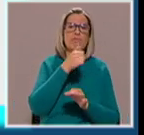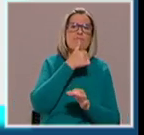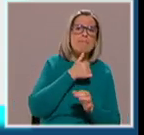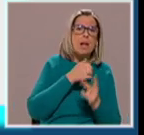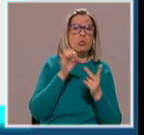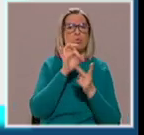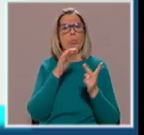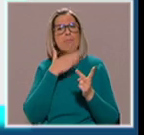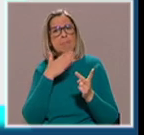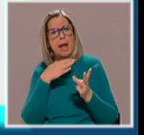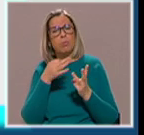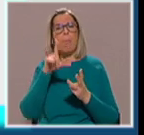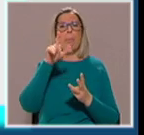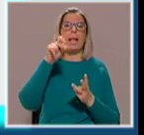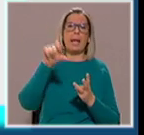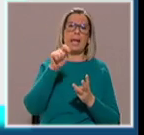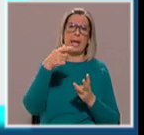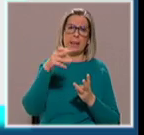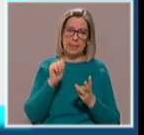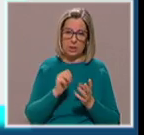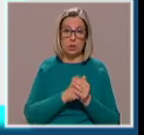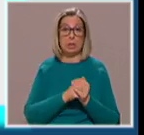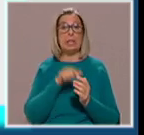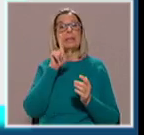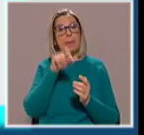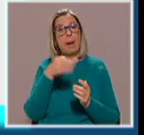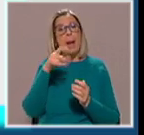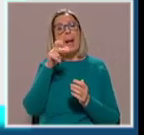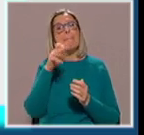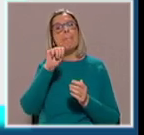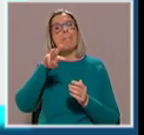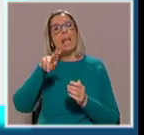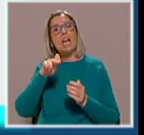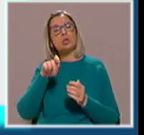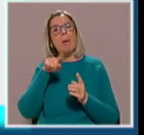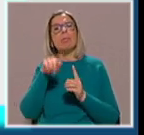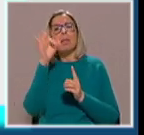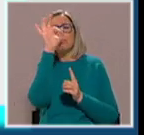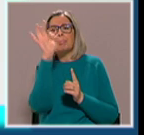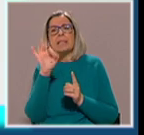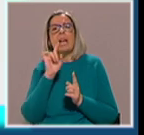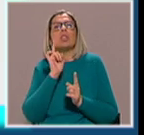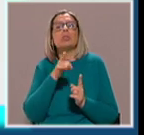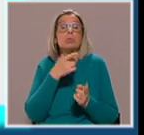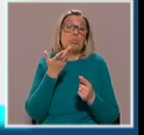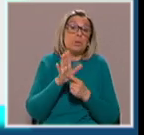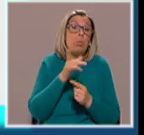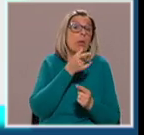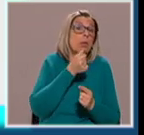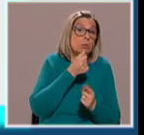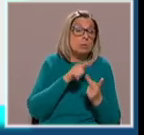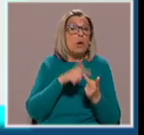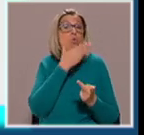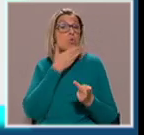plaquetas, e o tipo e quantidade de substâncias presentes no plasma, como por exemplo a glicose e o colesterol.